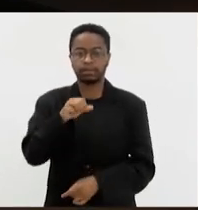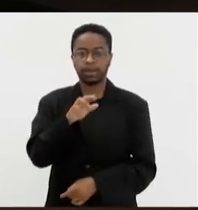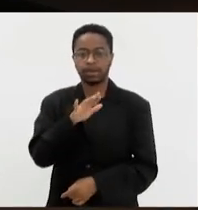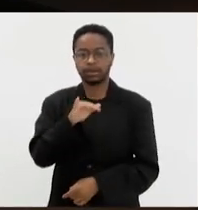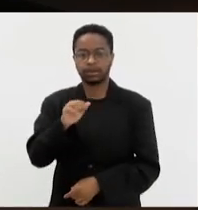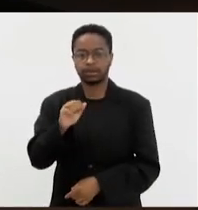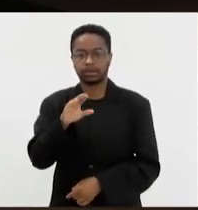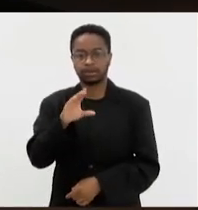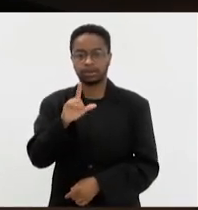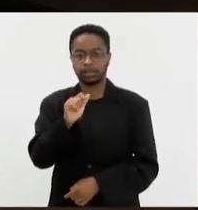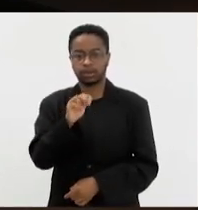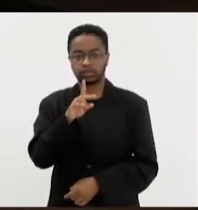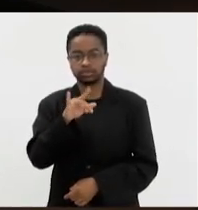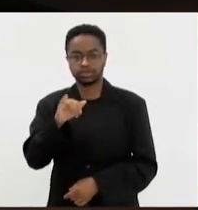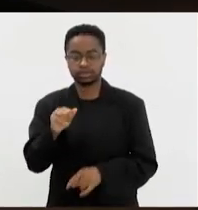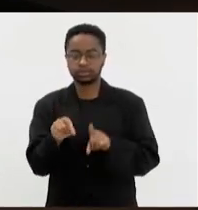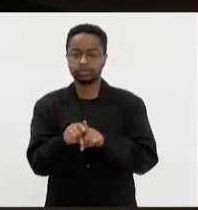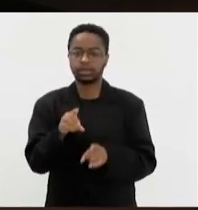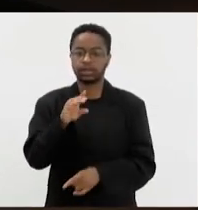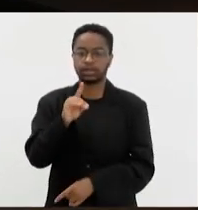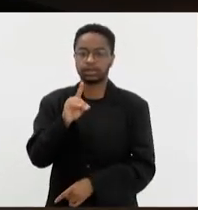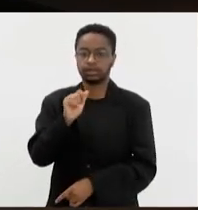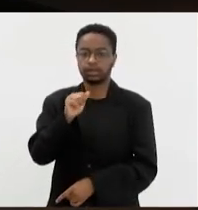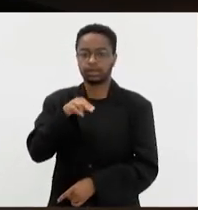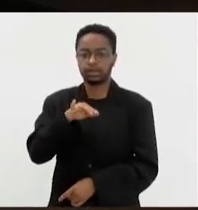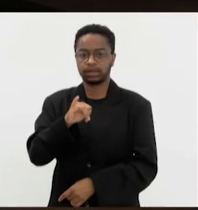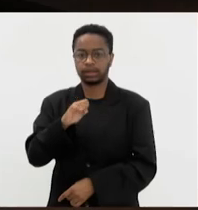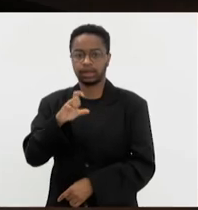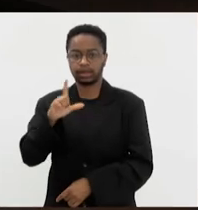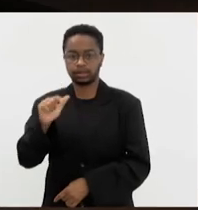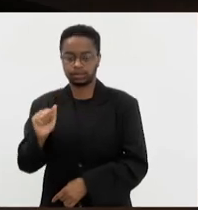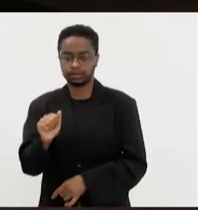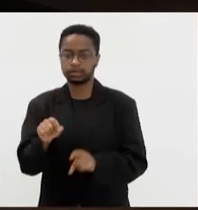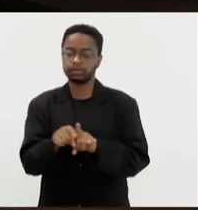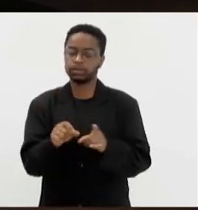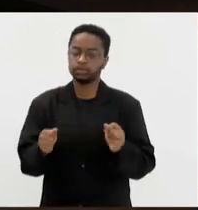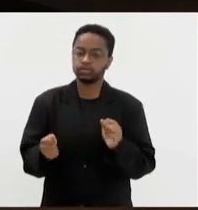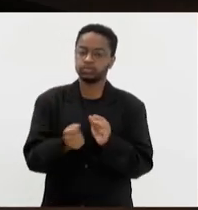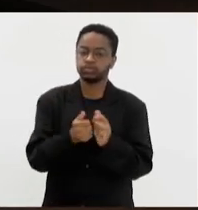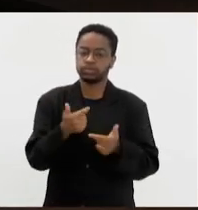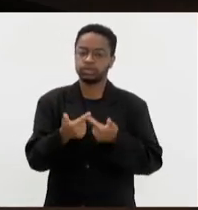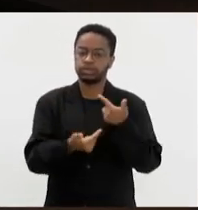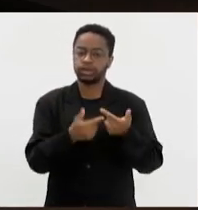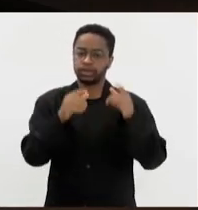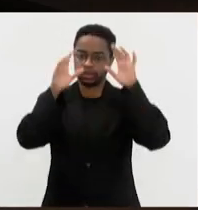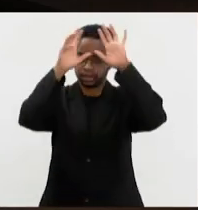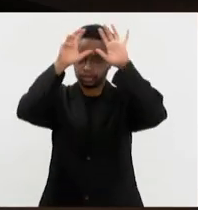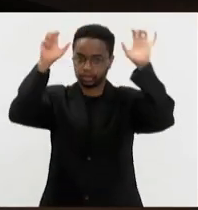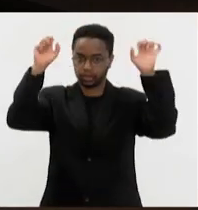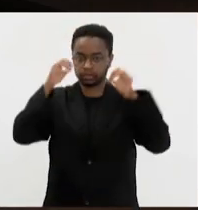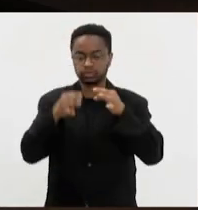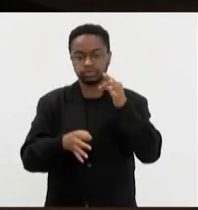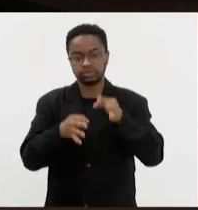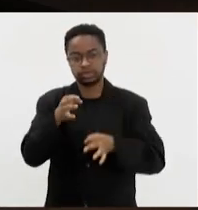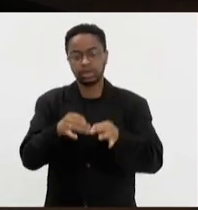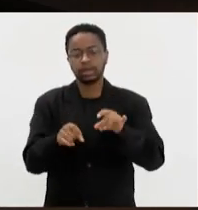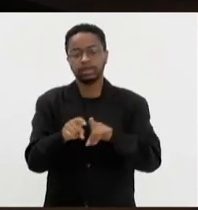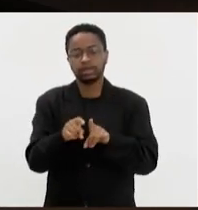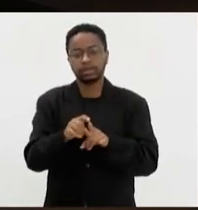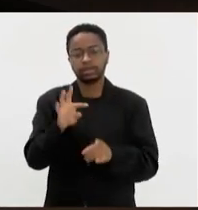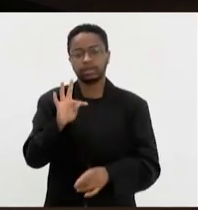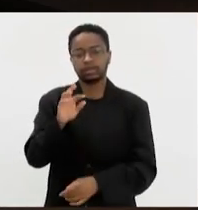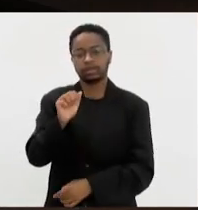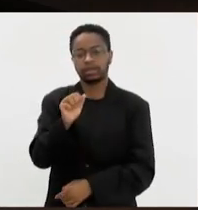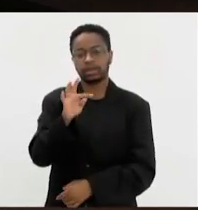mariaud Daniela Bandeira querida colega do Tribunal de Justiça Doutora desarr